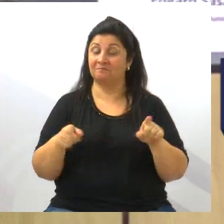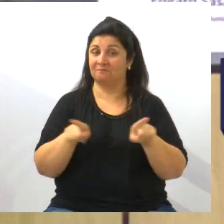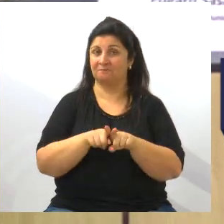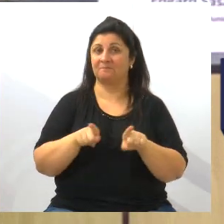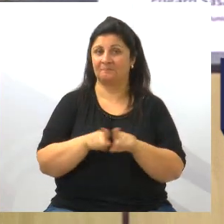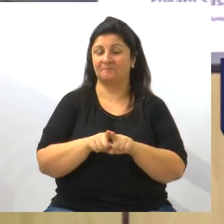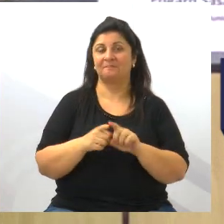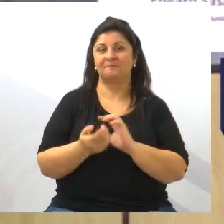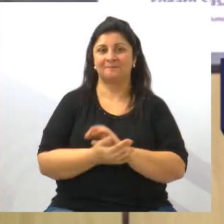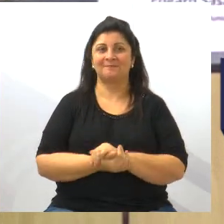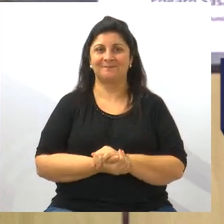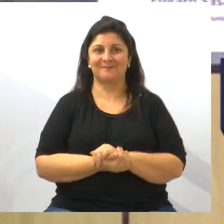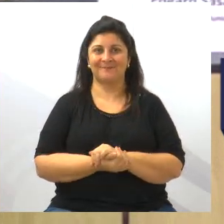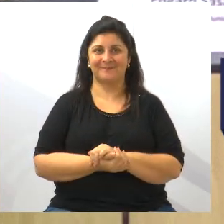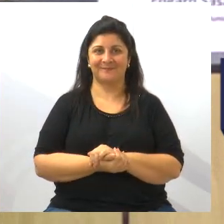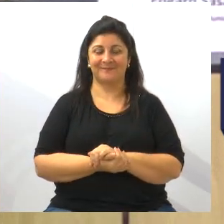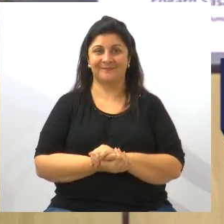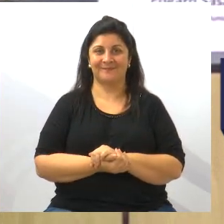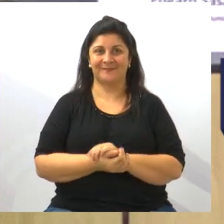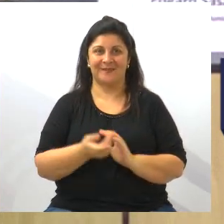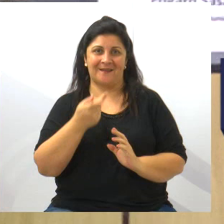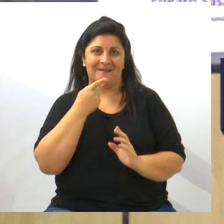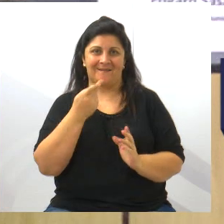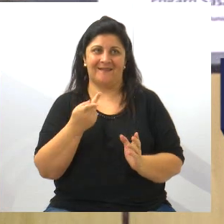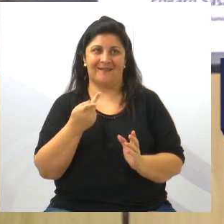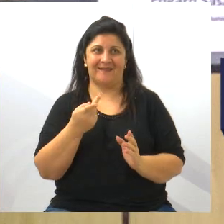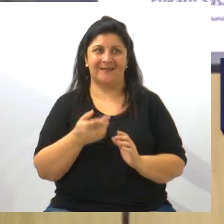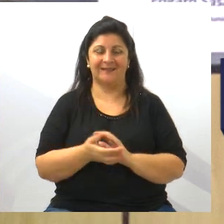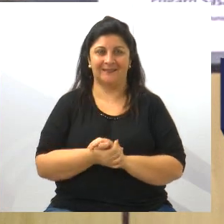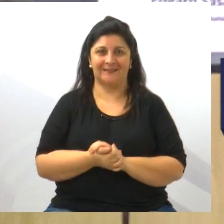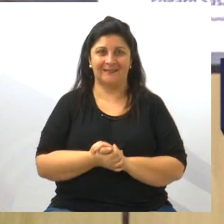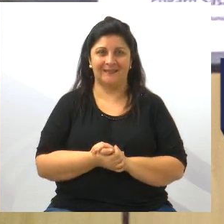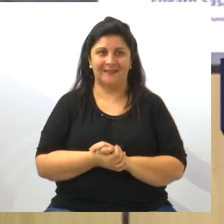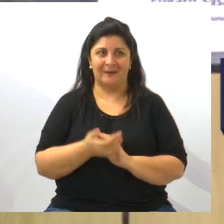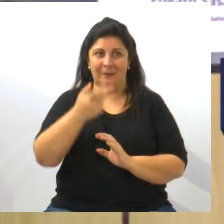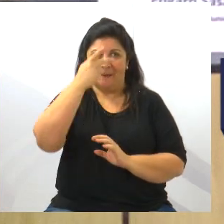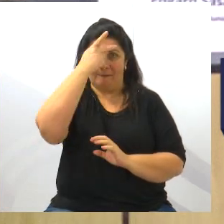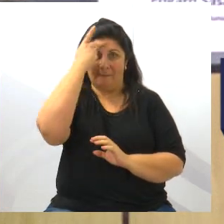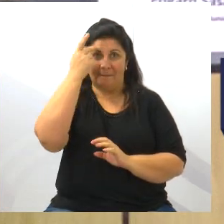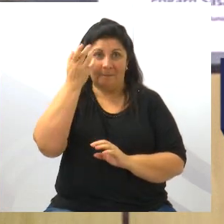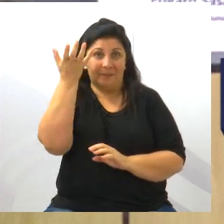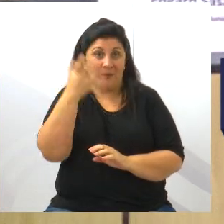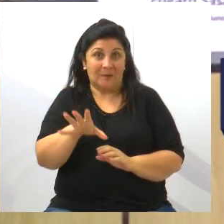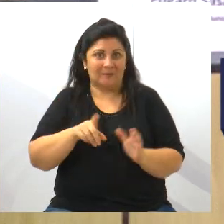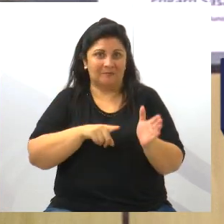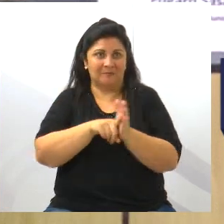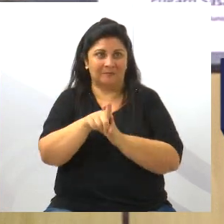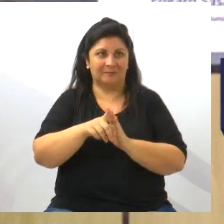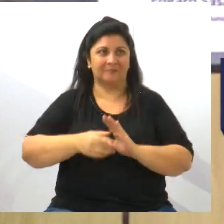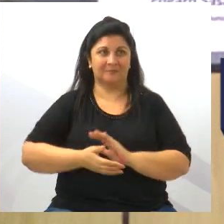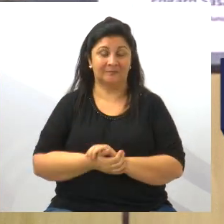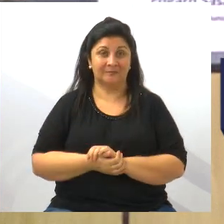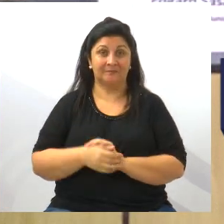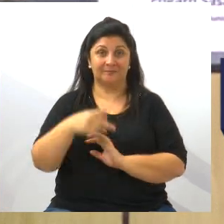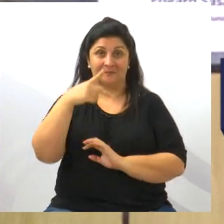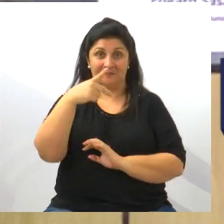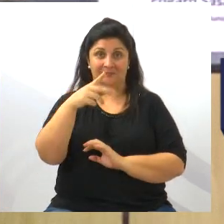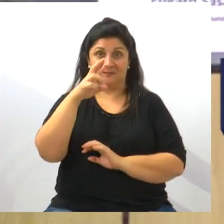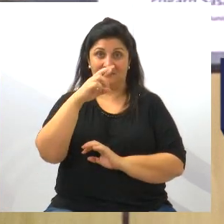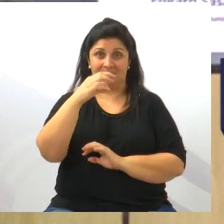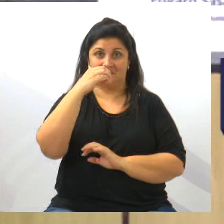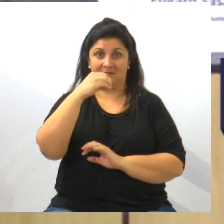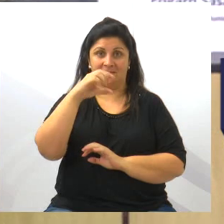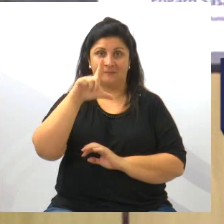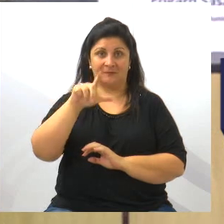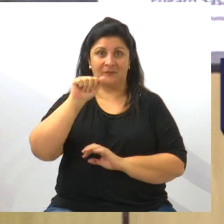mencionar que, quem não quis perguntar agora nesse momento, a Prolar tem um site,